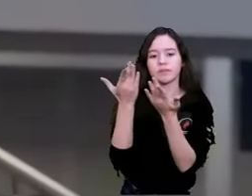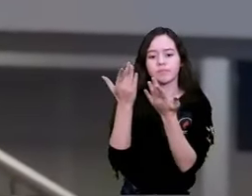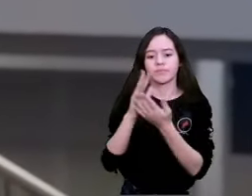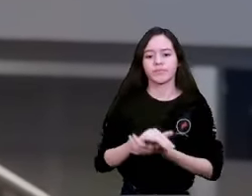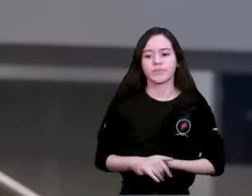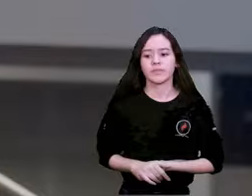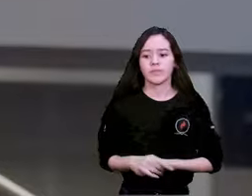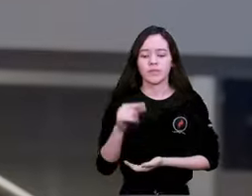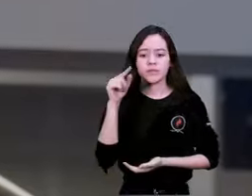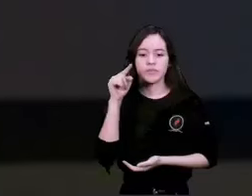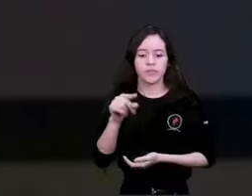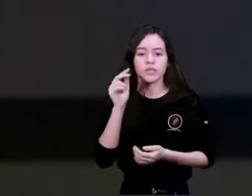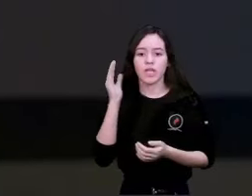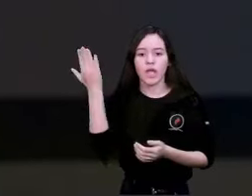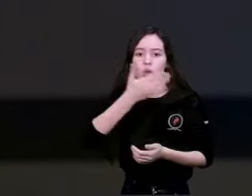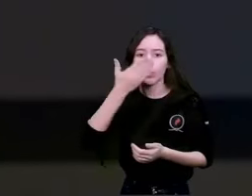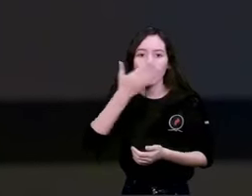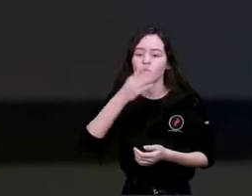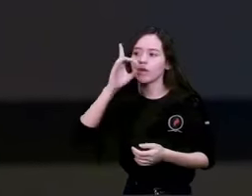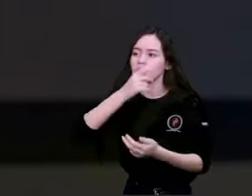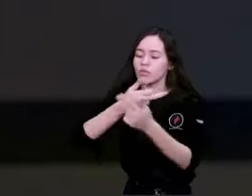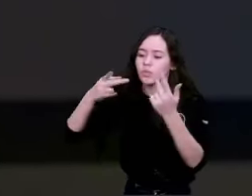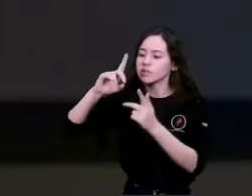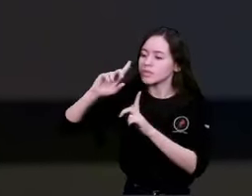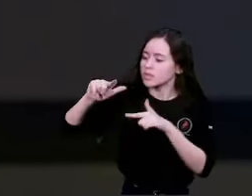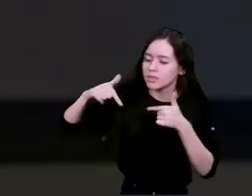Você não está lendo os sinais que eu estou trazendo.